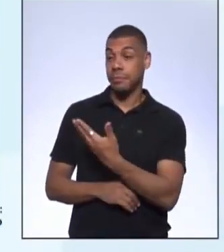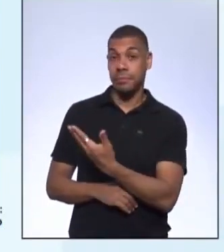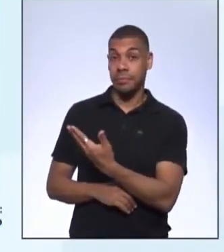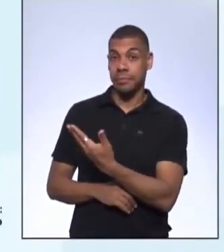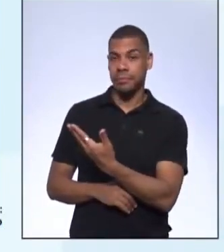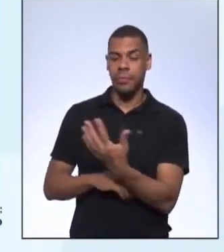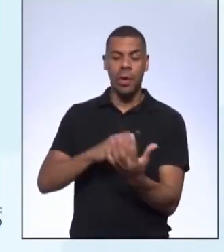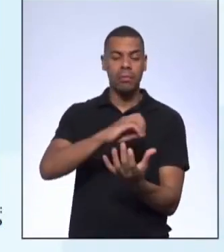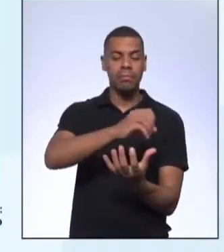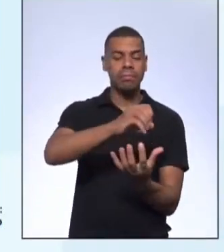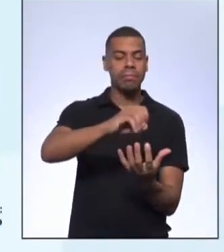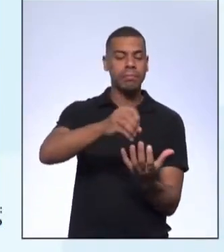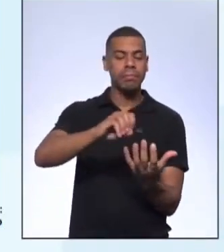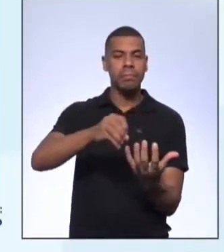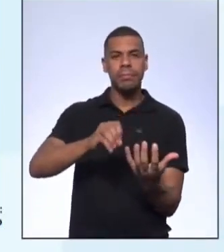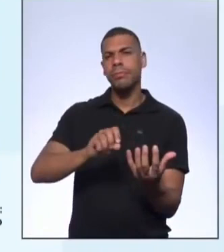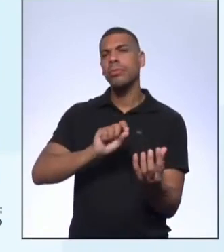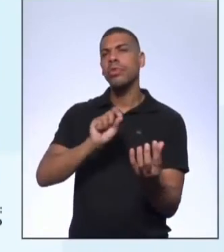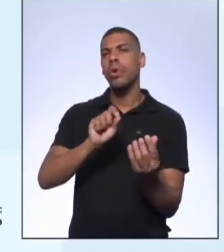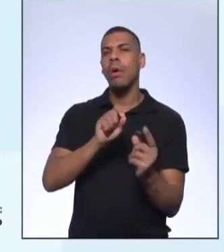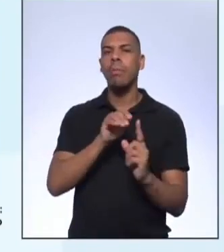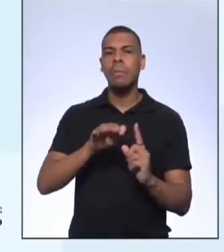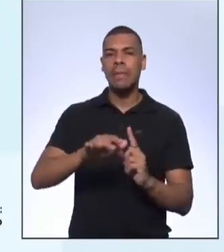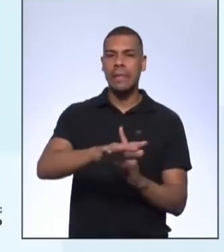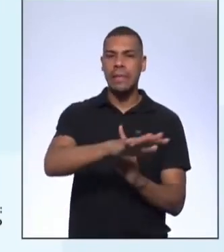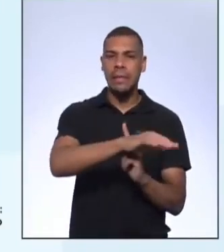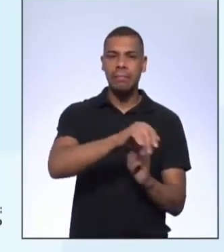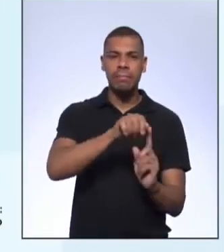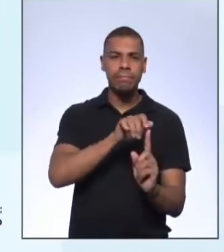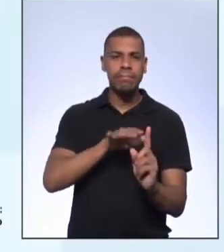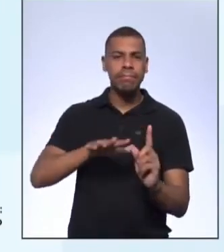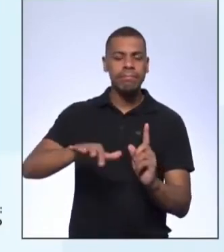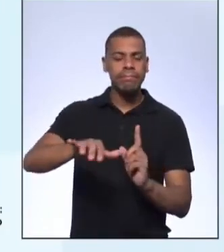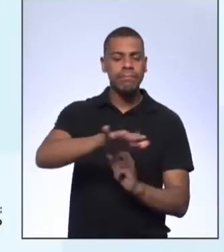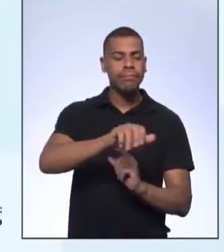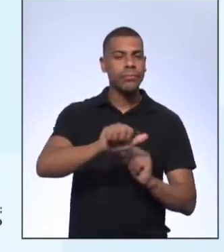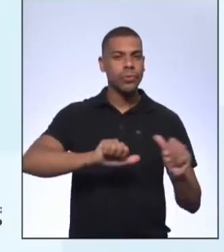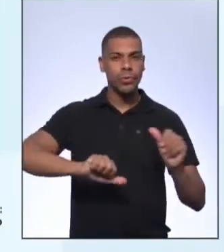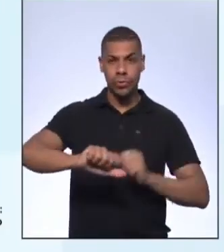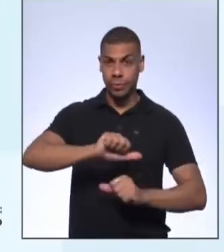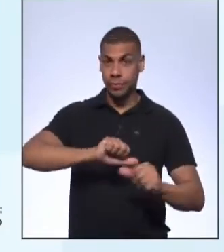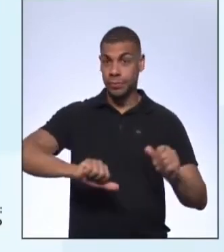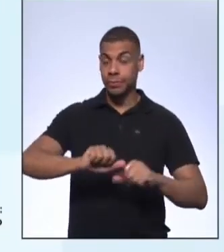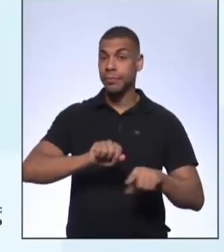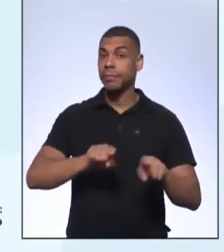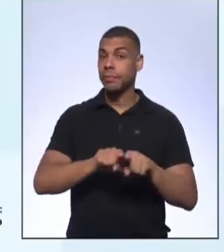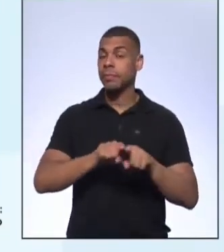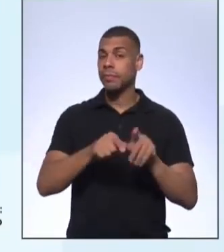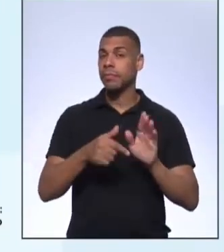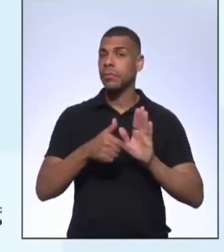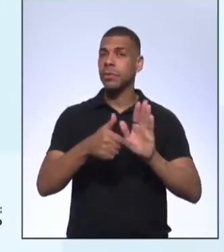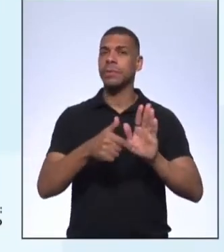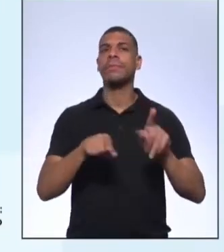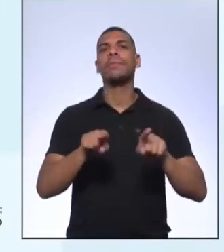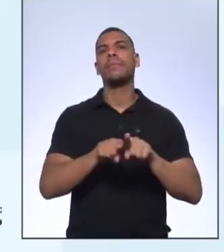esse continente, que é formado por ilhas. As transformações territoriais, né, que nós vamos